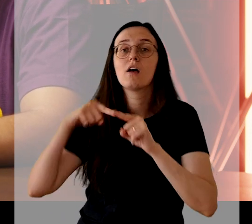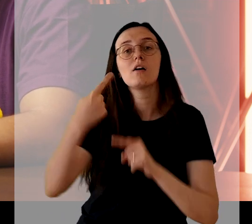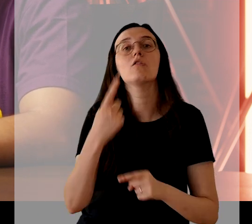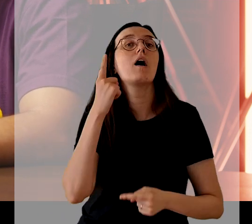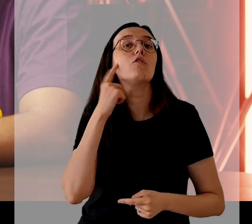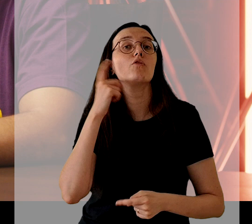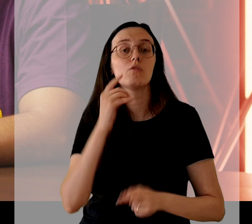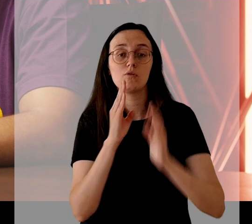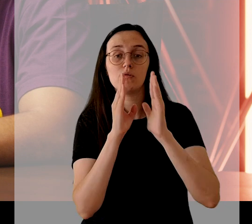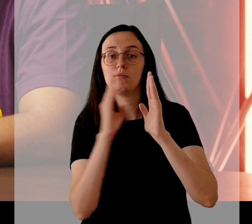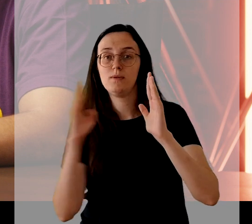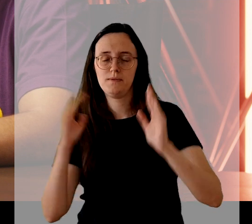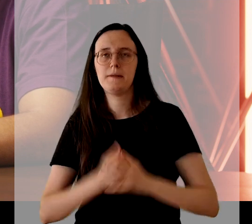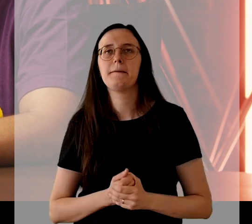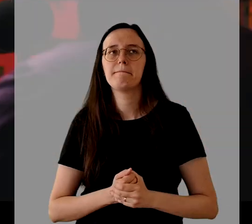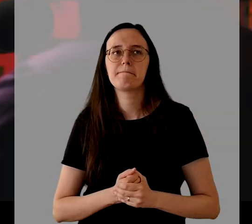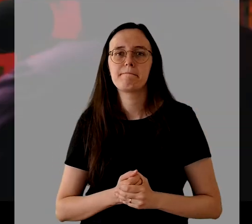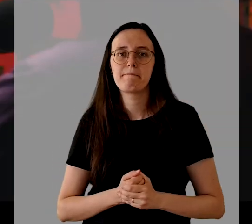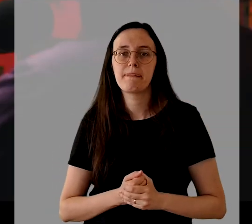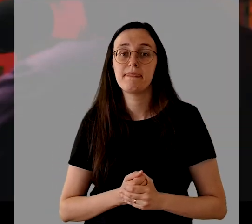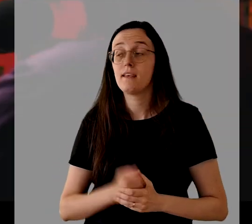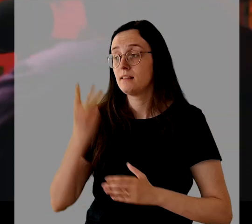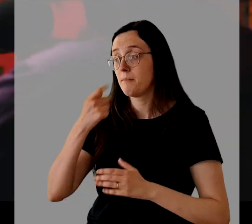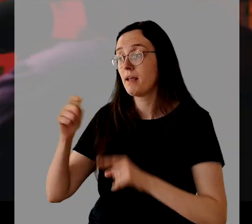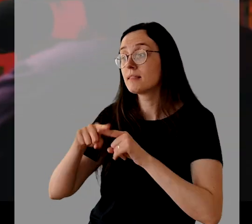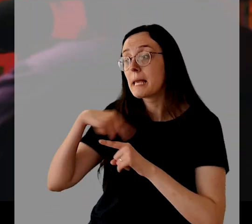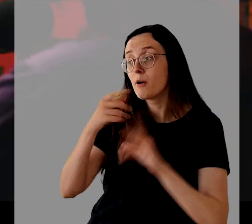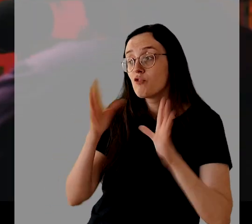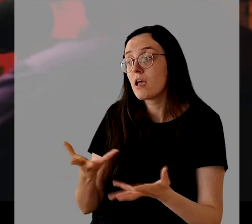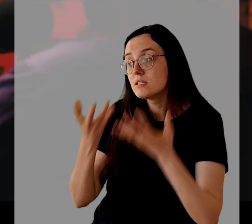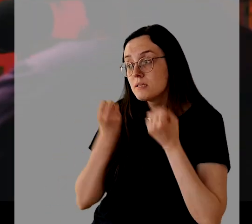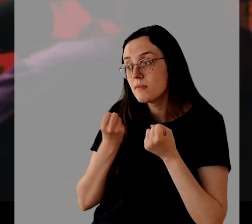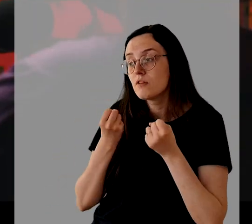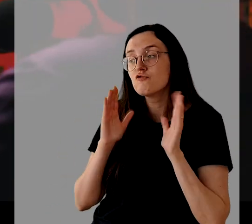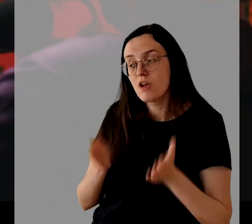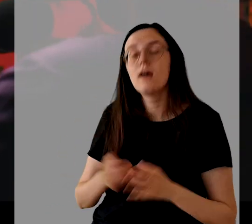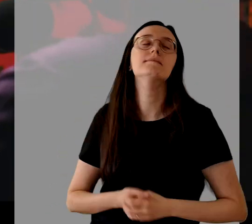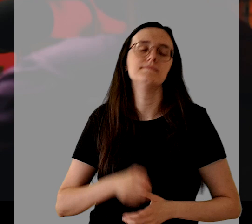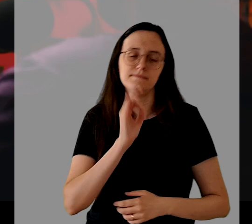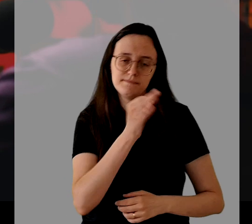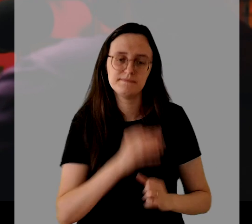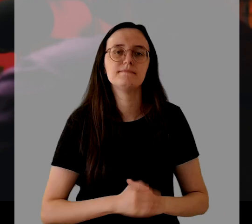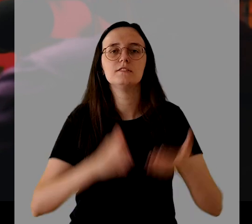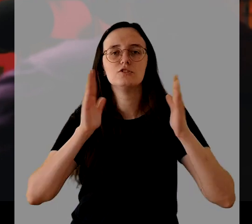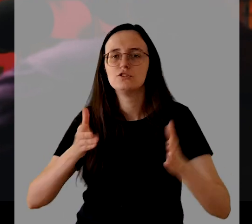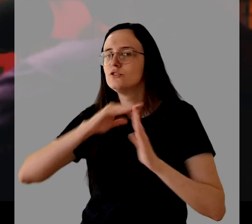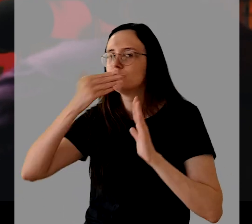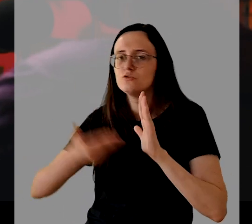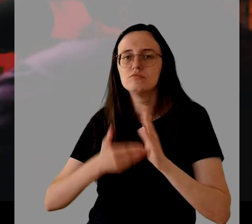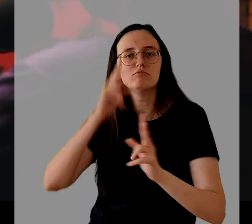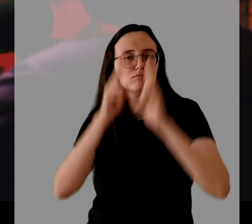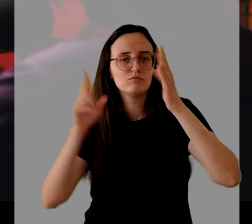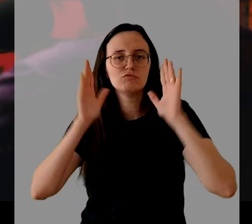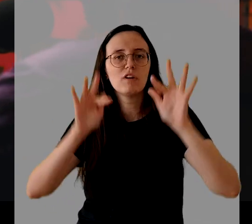que seja feita a pós-produção de áudio, né? E é 3 meses depois que você já recebeu o material editado. Exato. Então, já passou